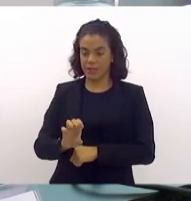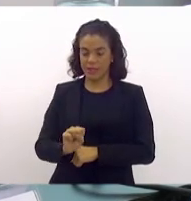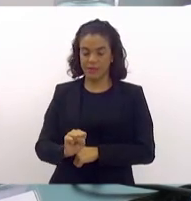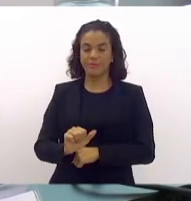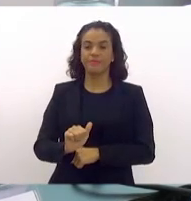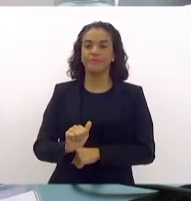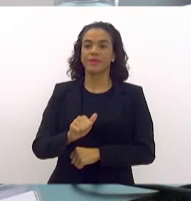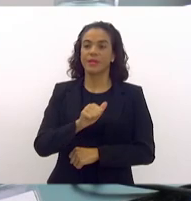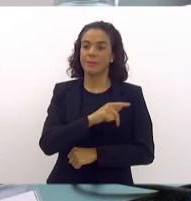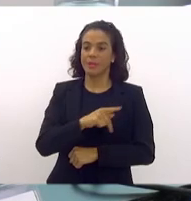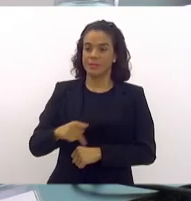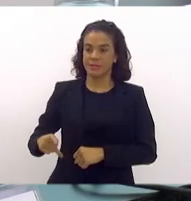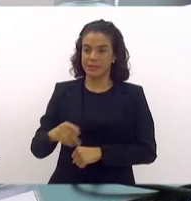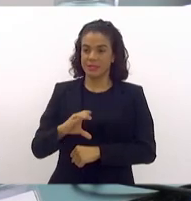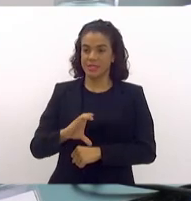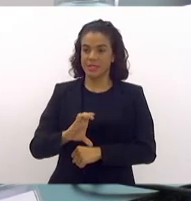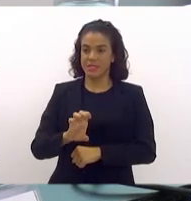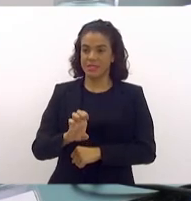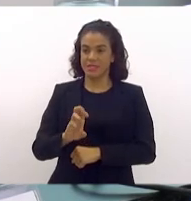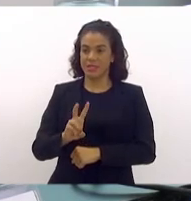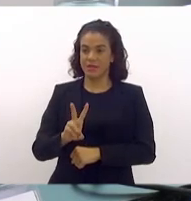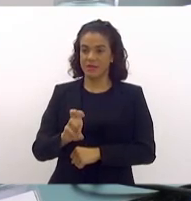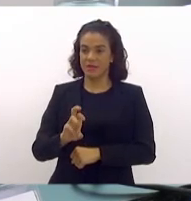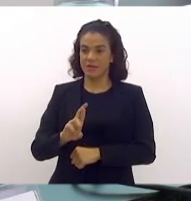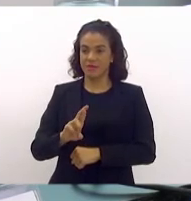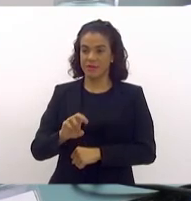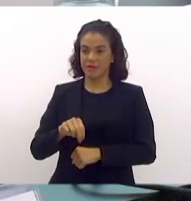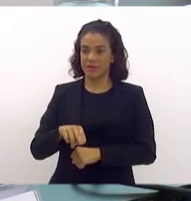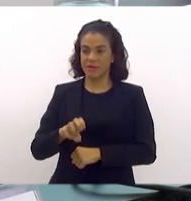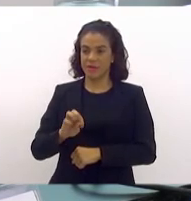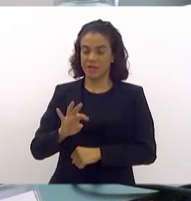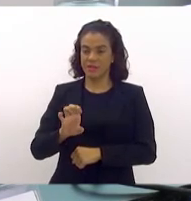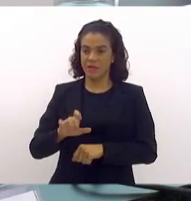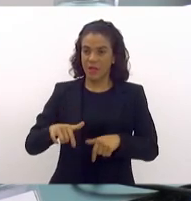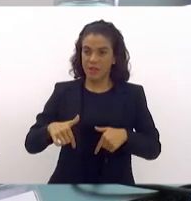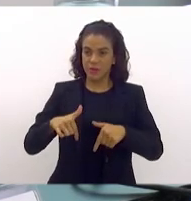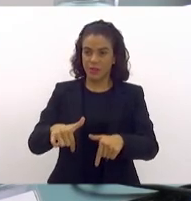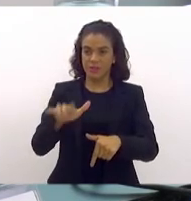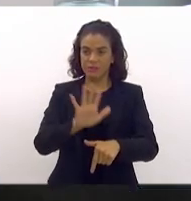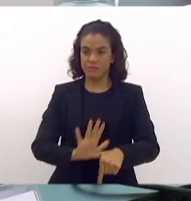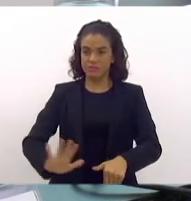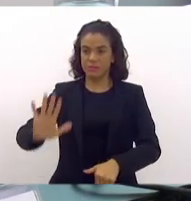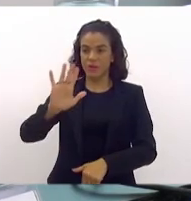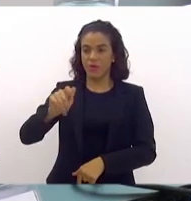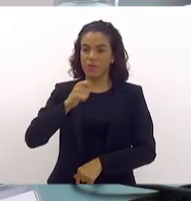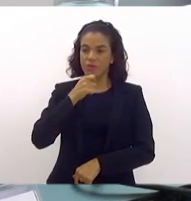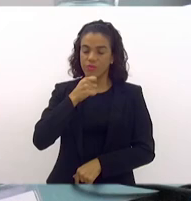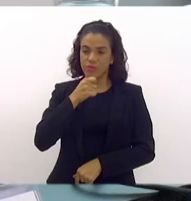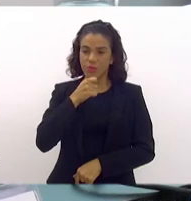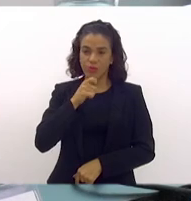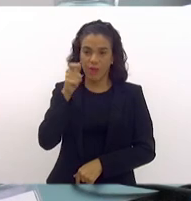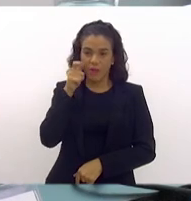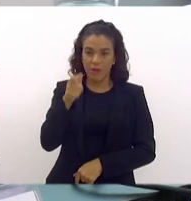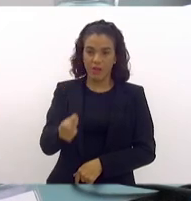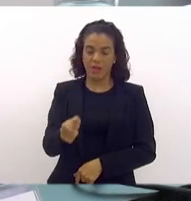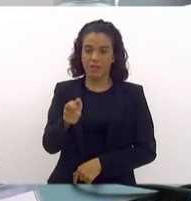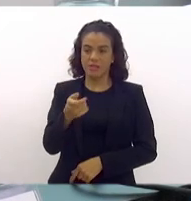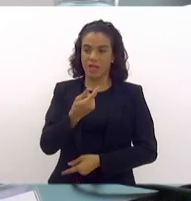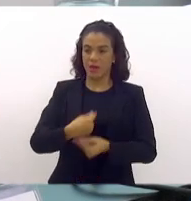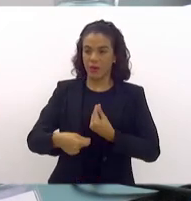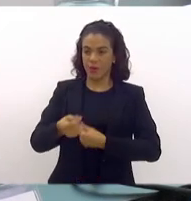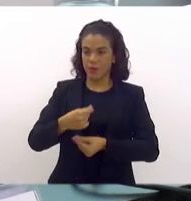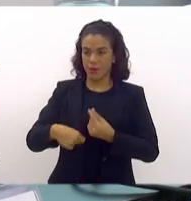que é uma associação civil de direito privado com atuação nacional, sem fins lucrativos ou econômicos,